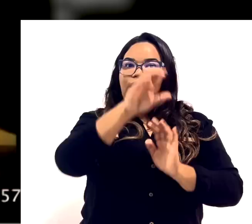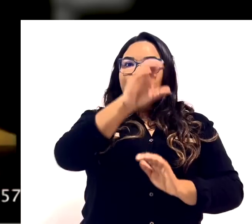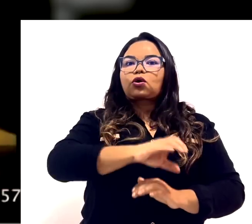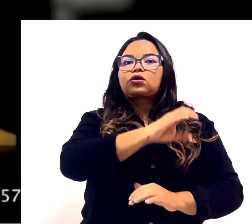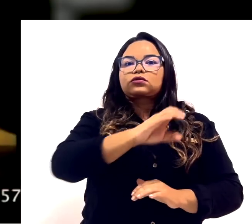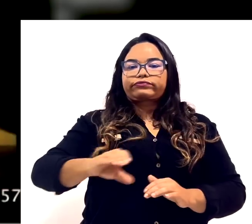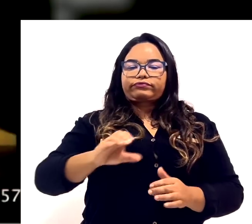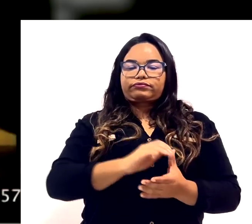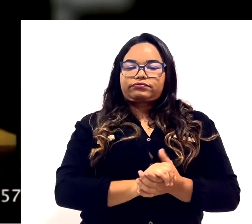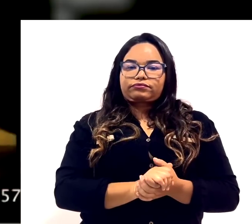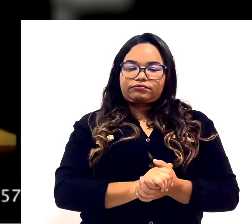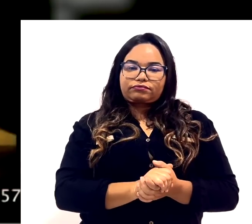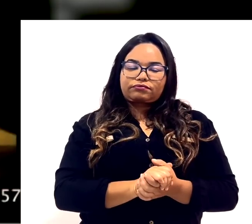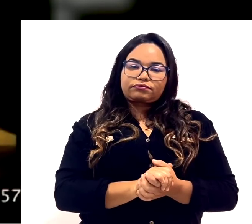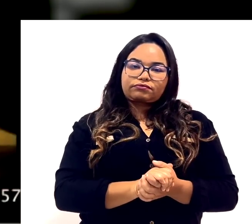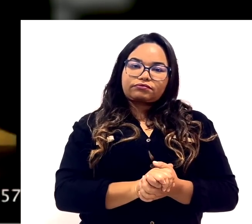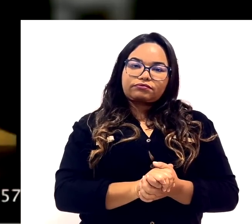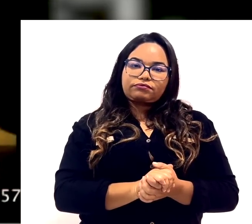situação diferente da anterior.